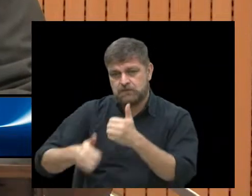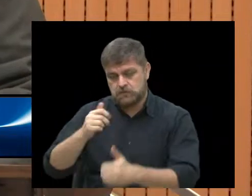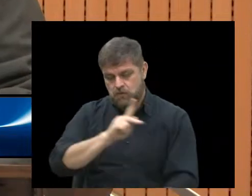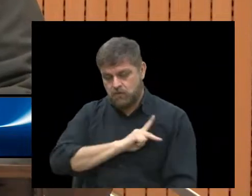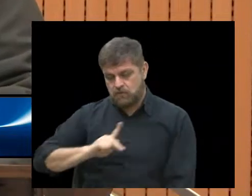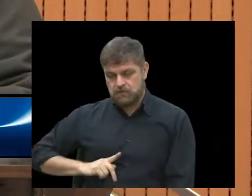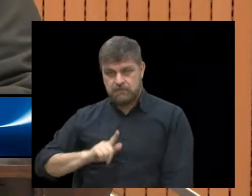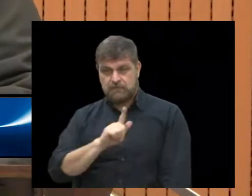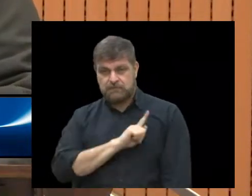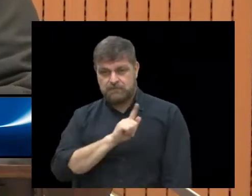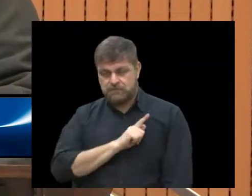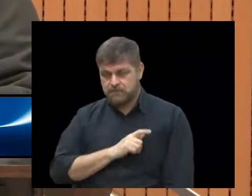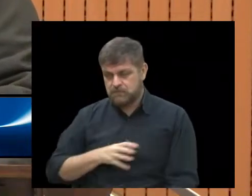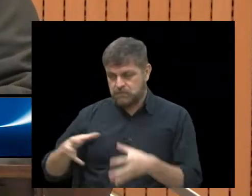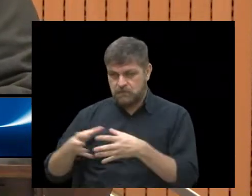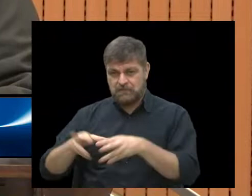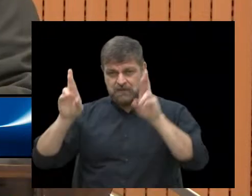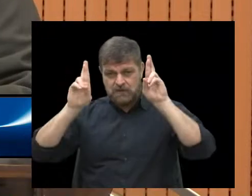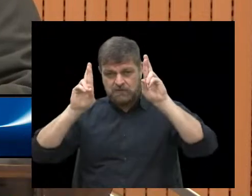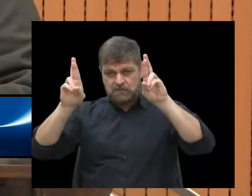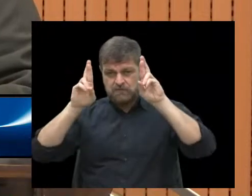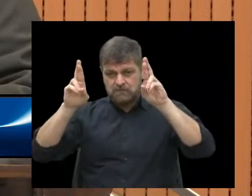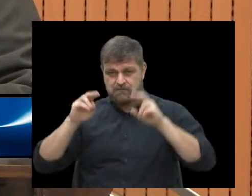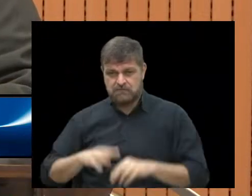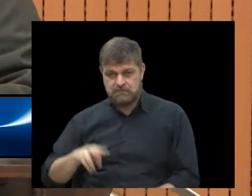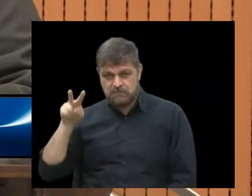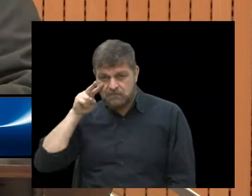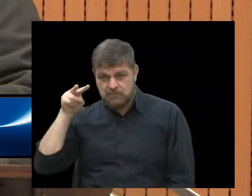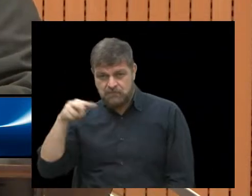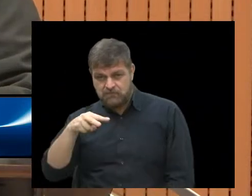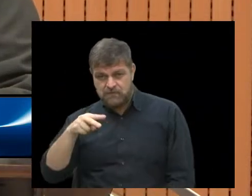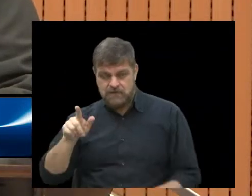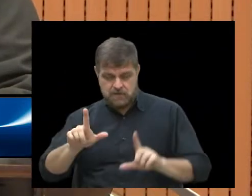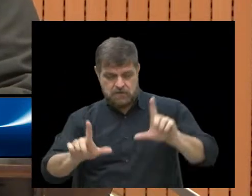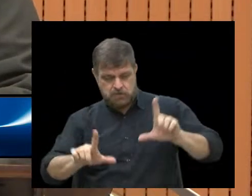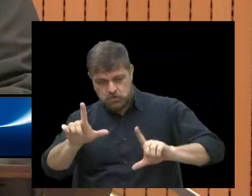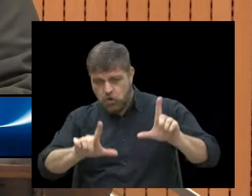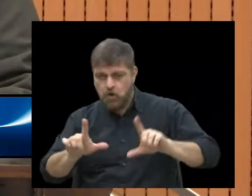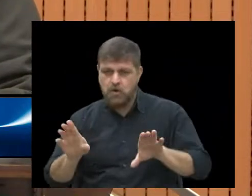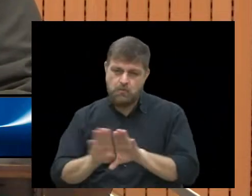Então os torcedores ficaram em casa, ouviram ou assistiram o jogo.